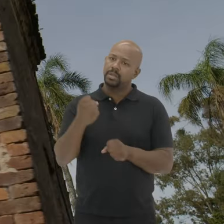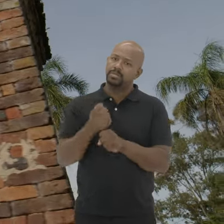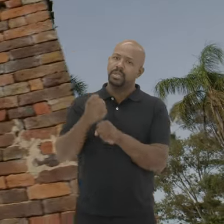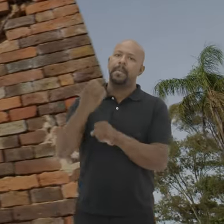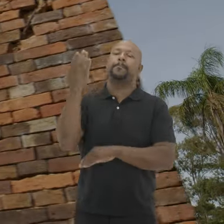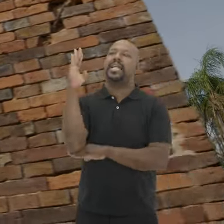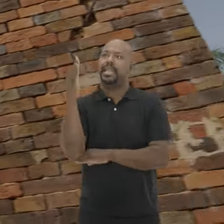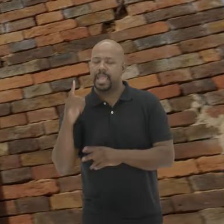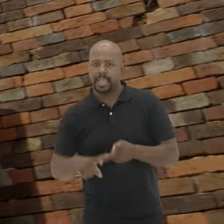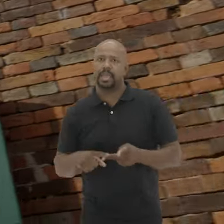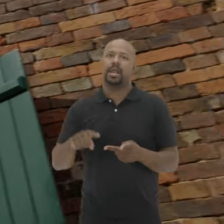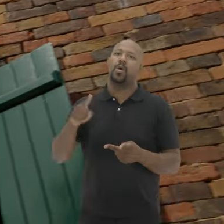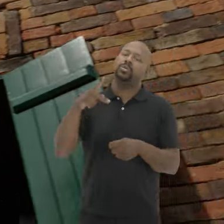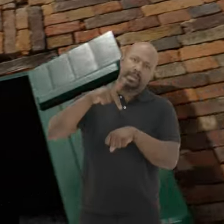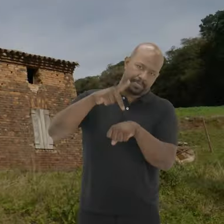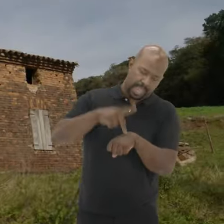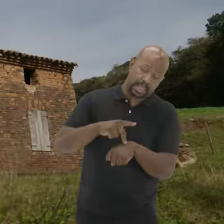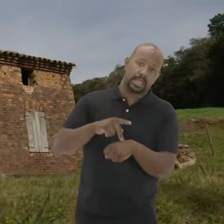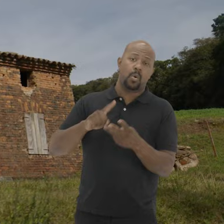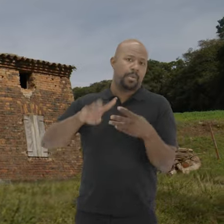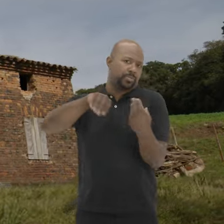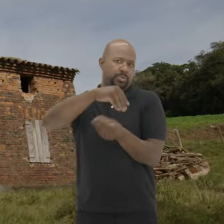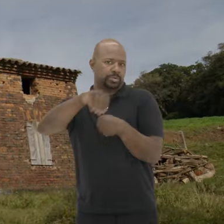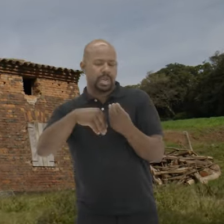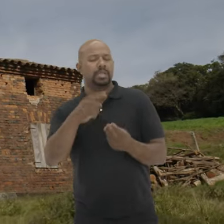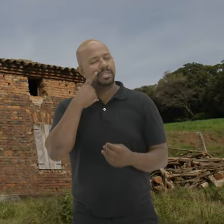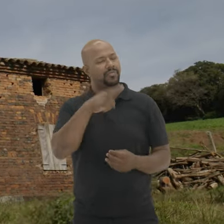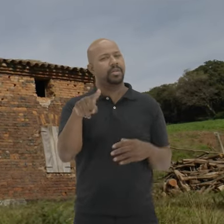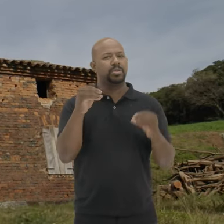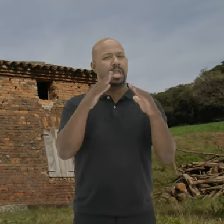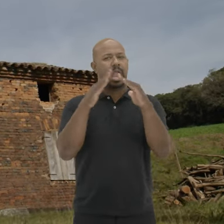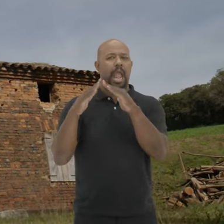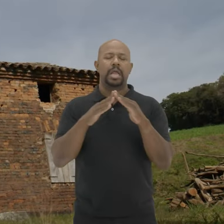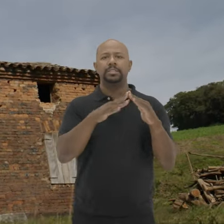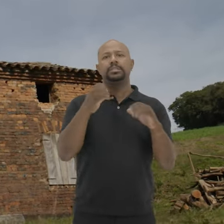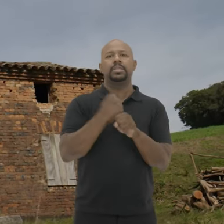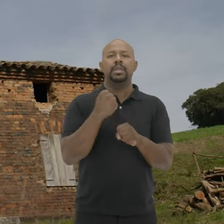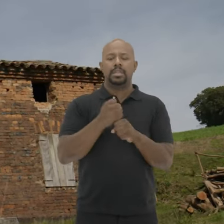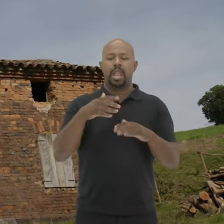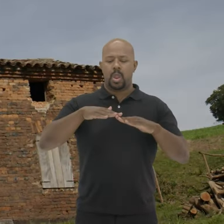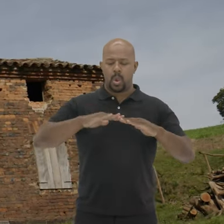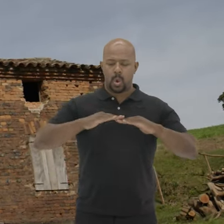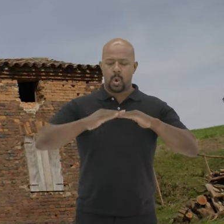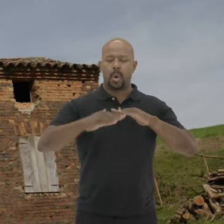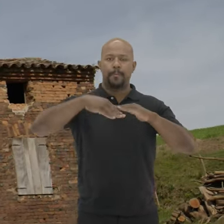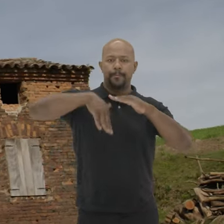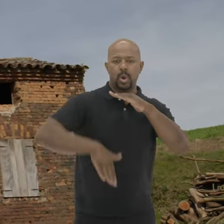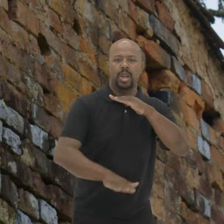eles construídos em madeira ou alguns em pedra, ou até misto, né? A gente vê muito aqueles casarões que há o porão